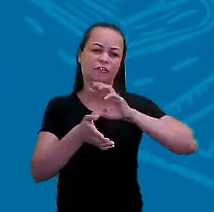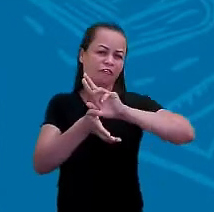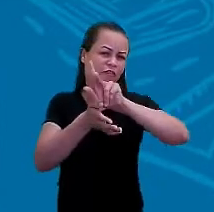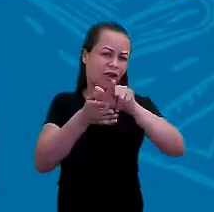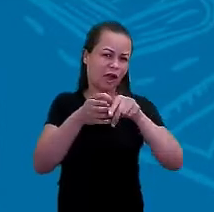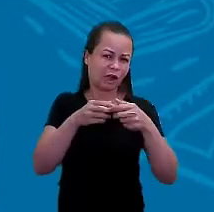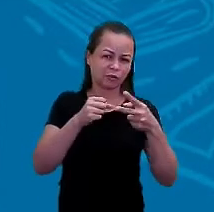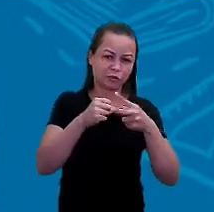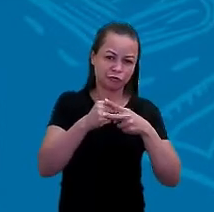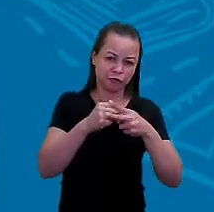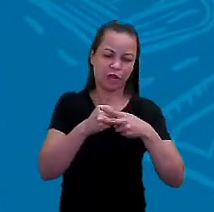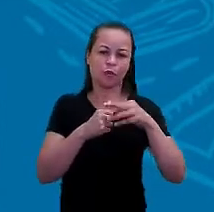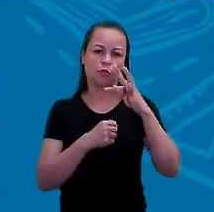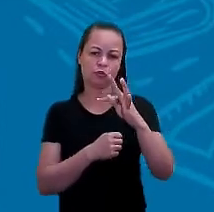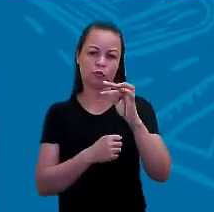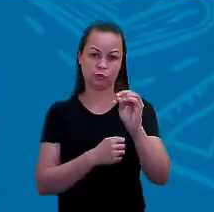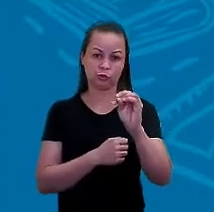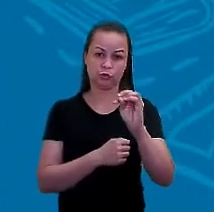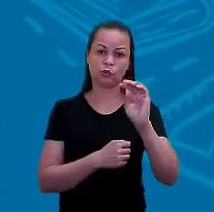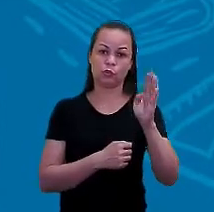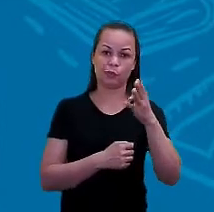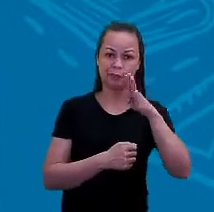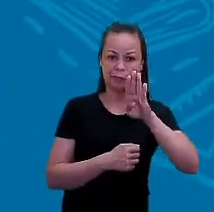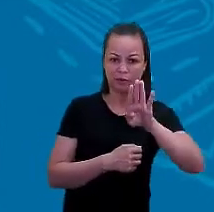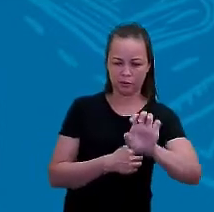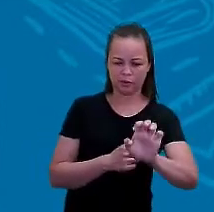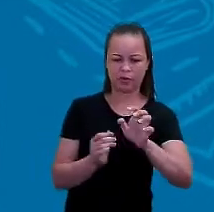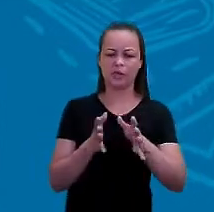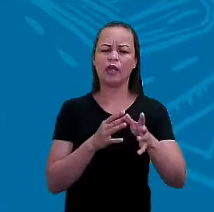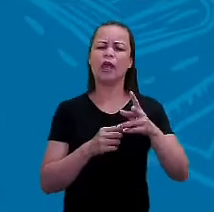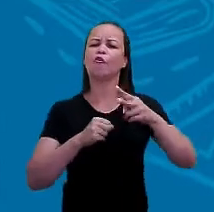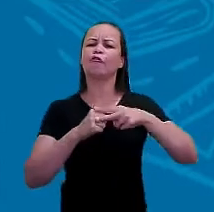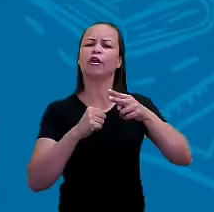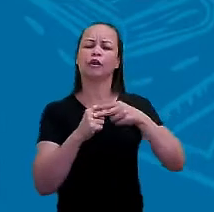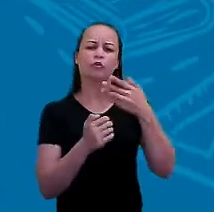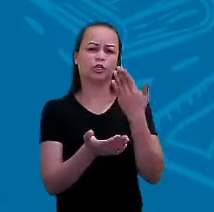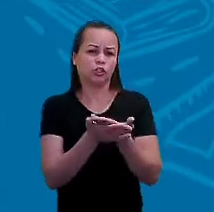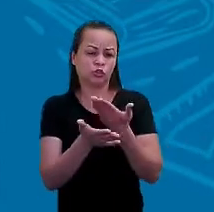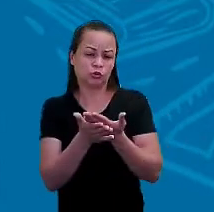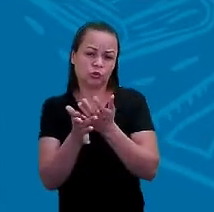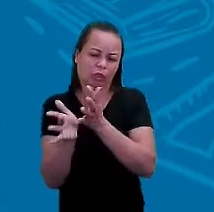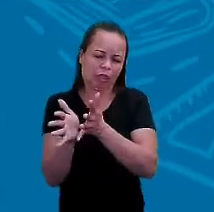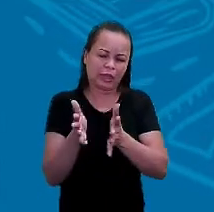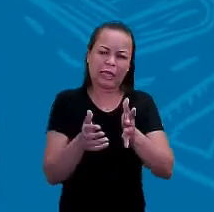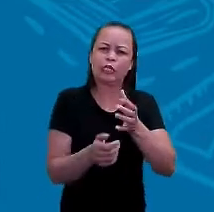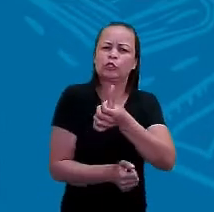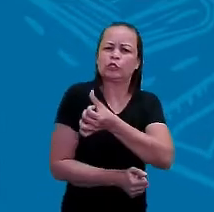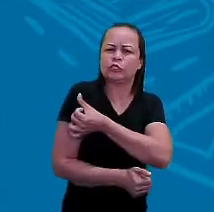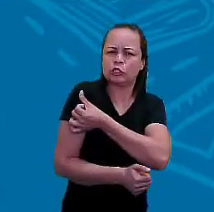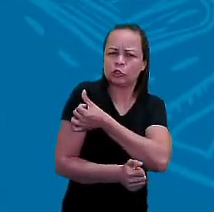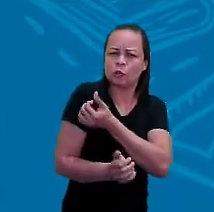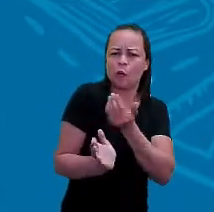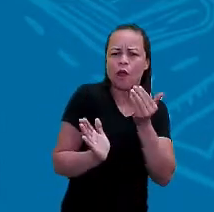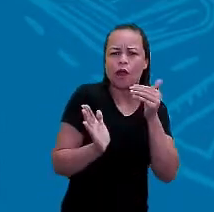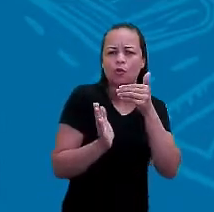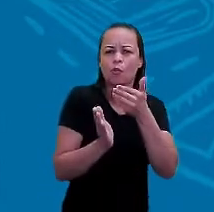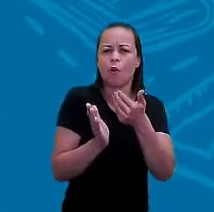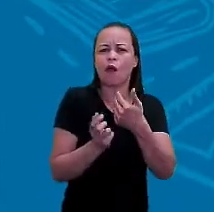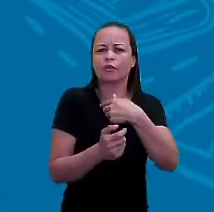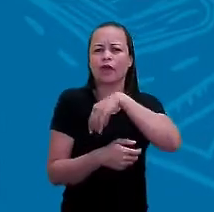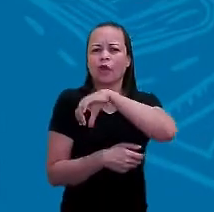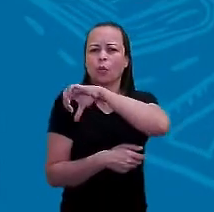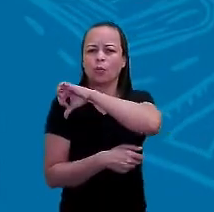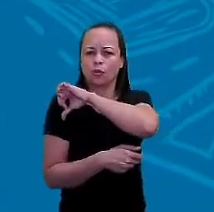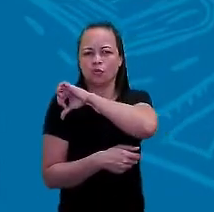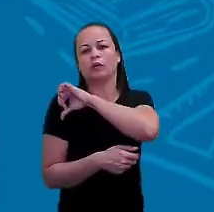do famoso verb to be, aquele verbo que a gente estuda desde o sexto ano até o nono ano,